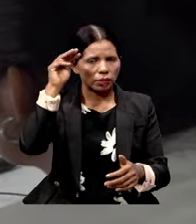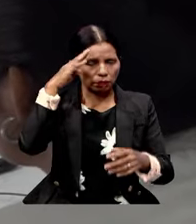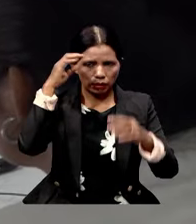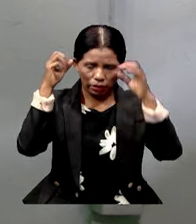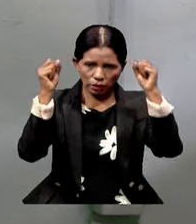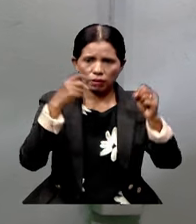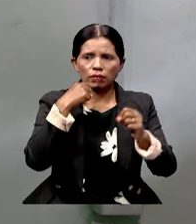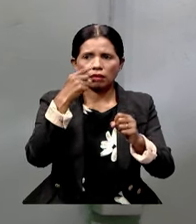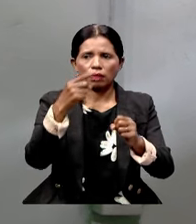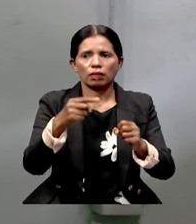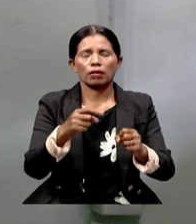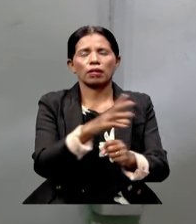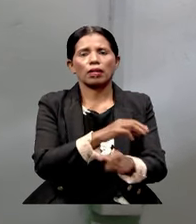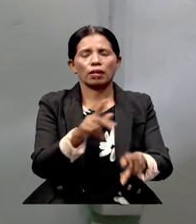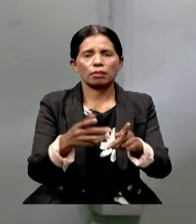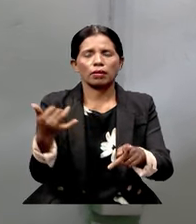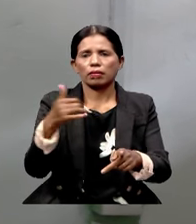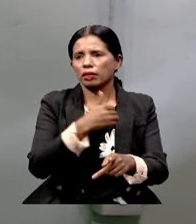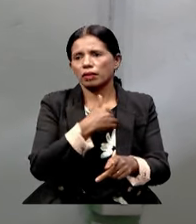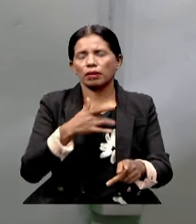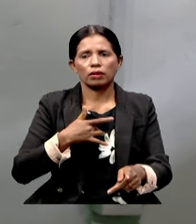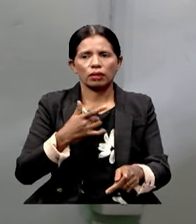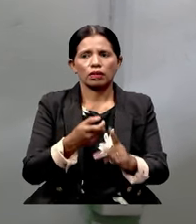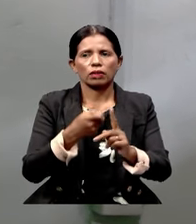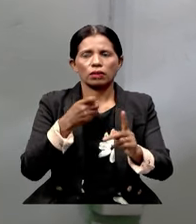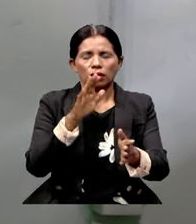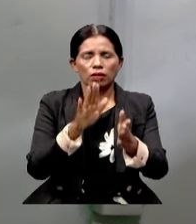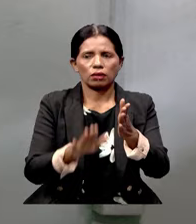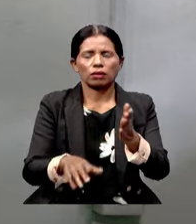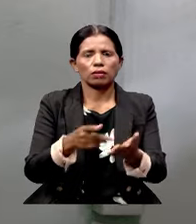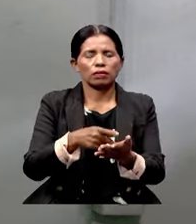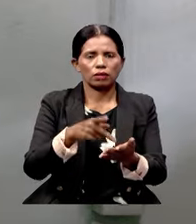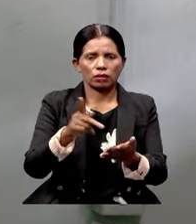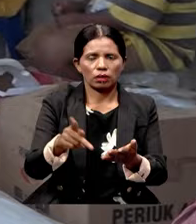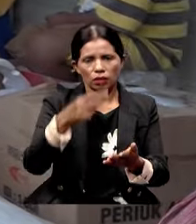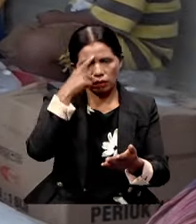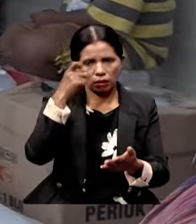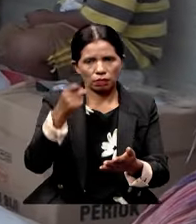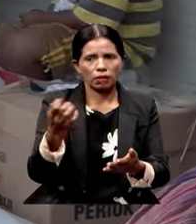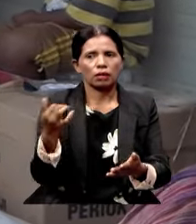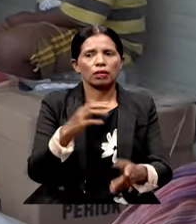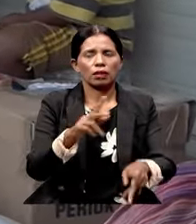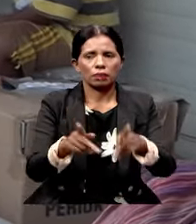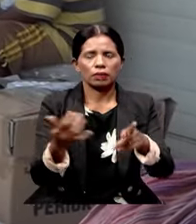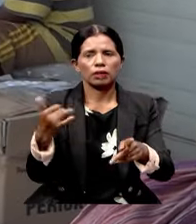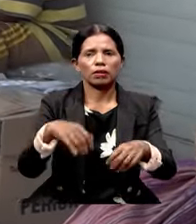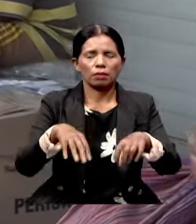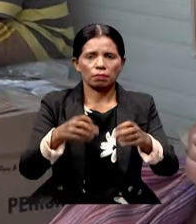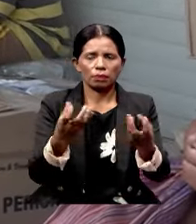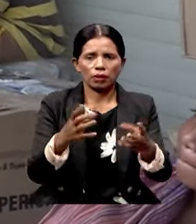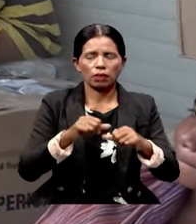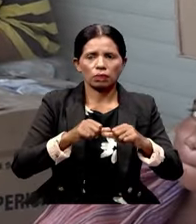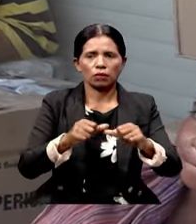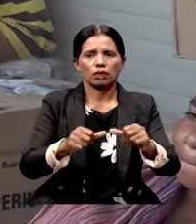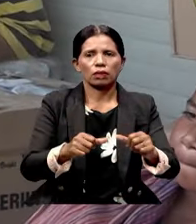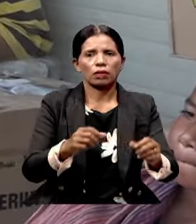Pinto Hateten, consumidor Sira, se da ausente efeito russi hatun taxa importação, tamba ne ema comprador Sira Barak, continua